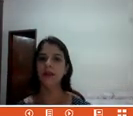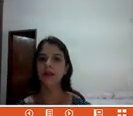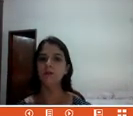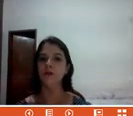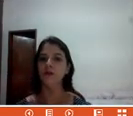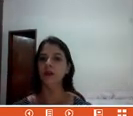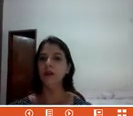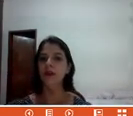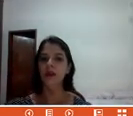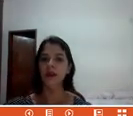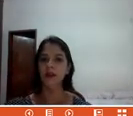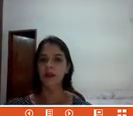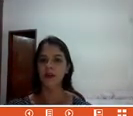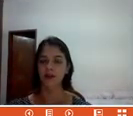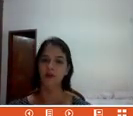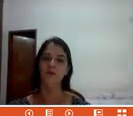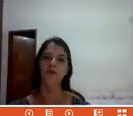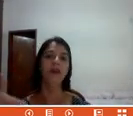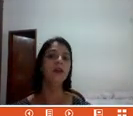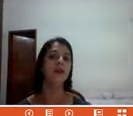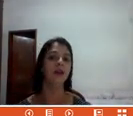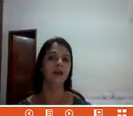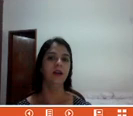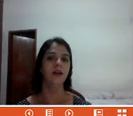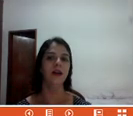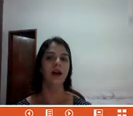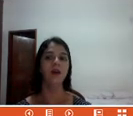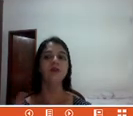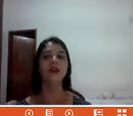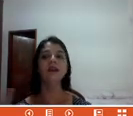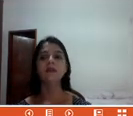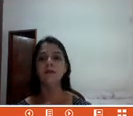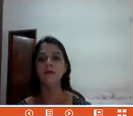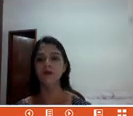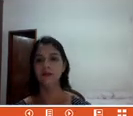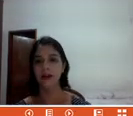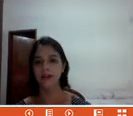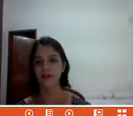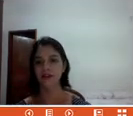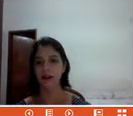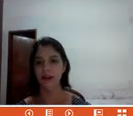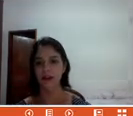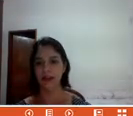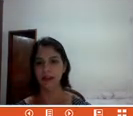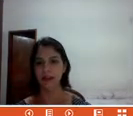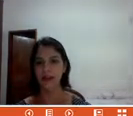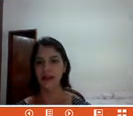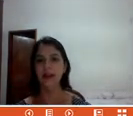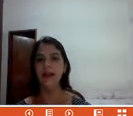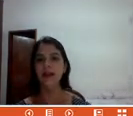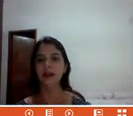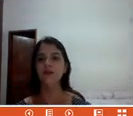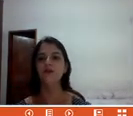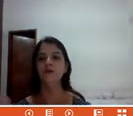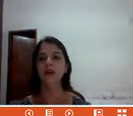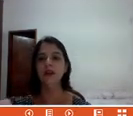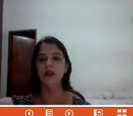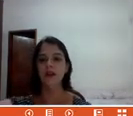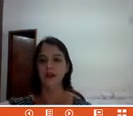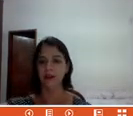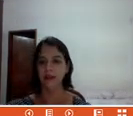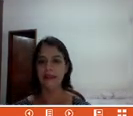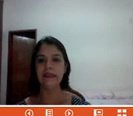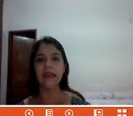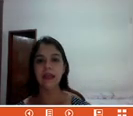Um exemplo, ir ou vir é o gesto da mão que faz a diferença, né?